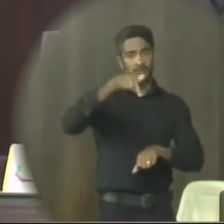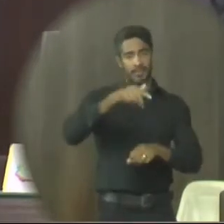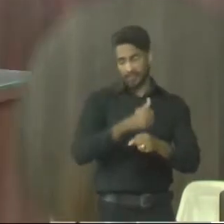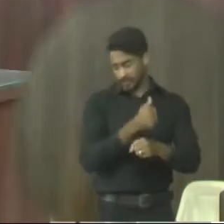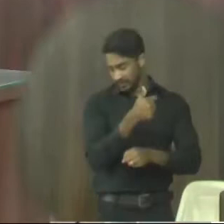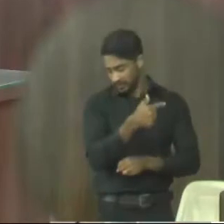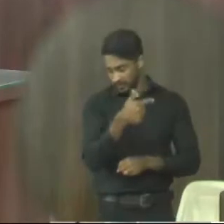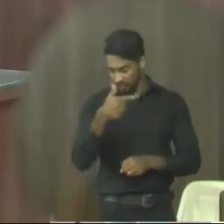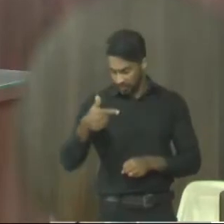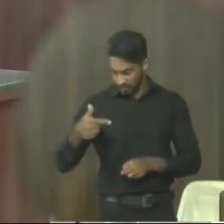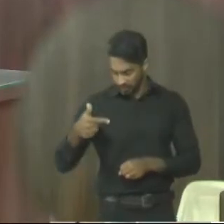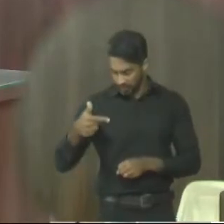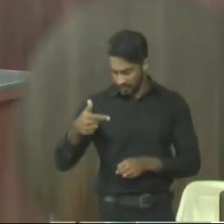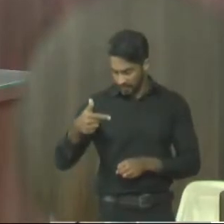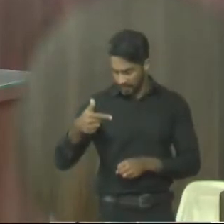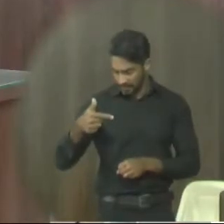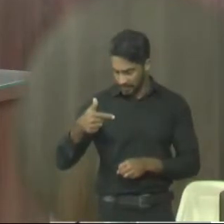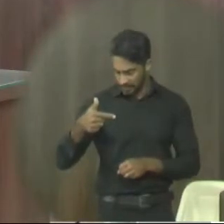017/2022,